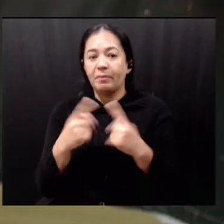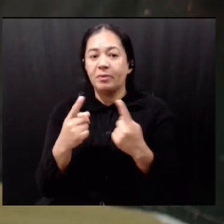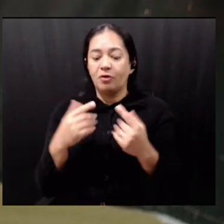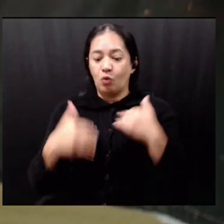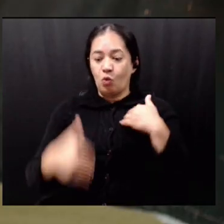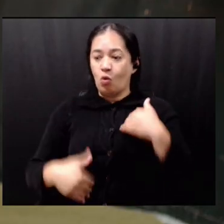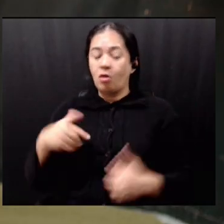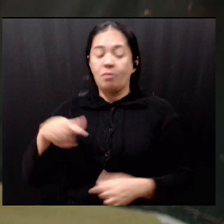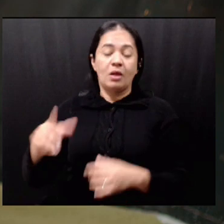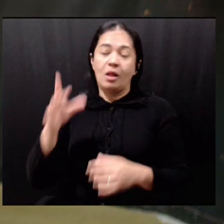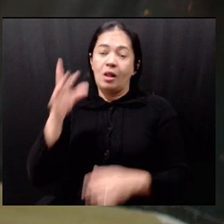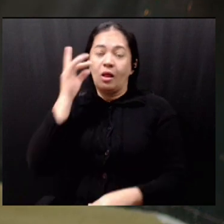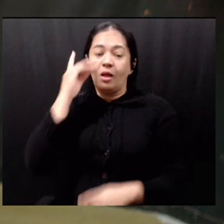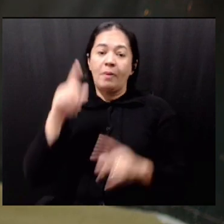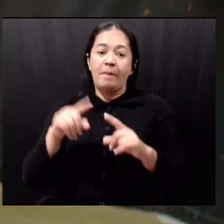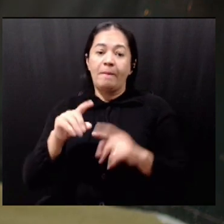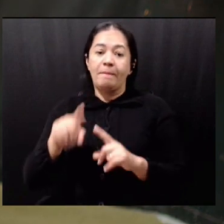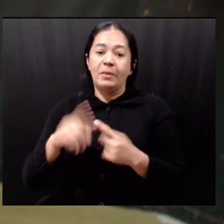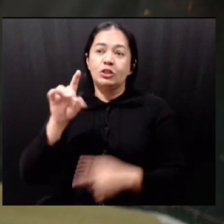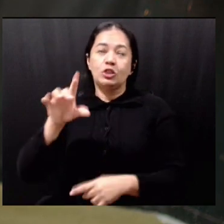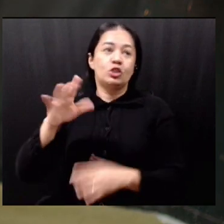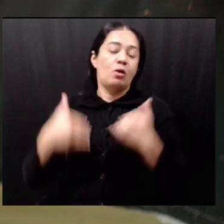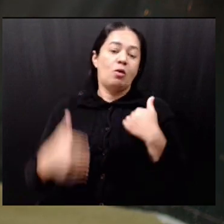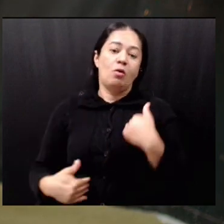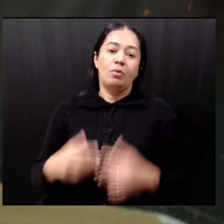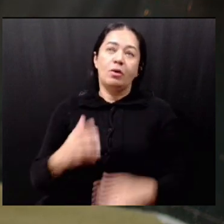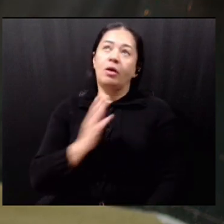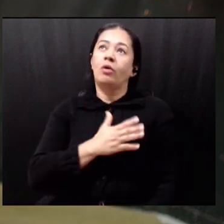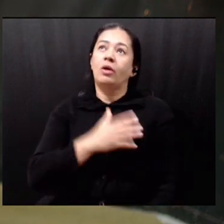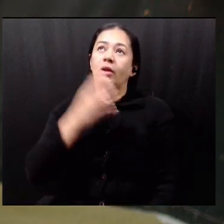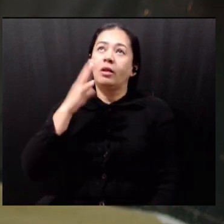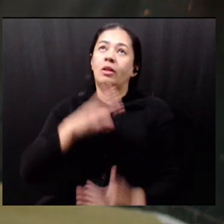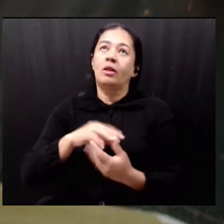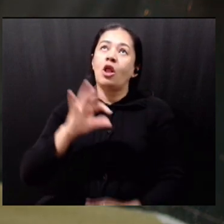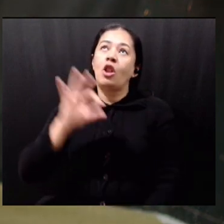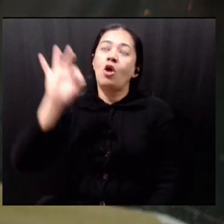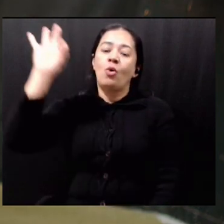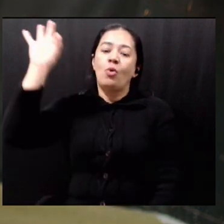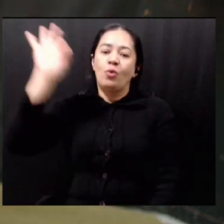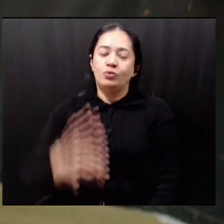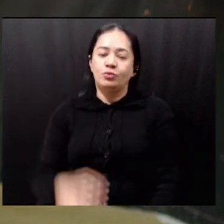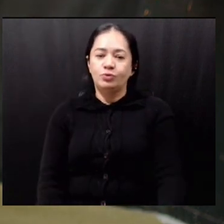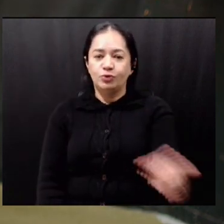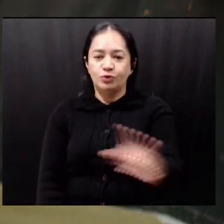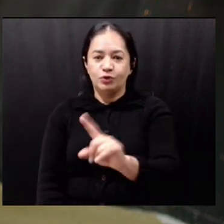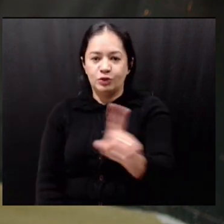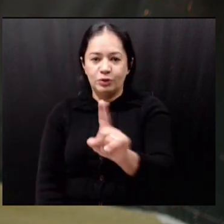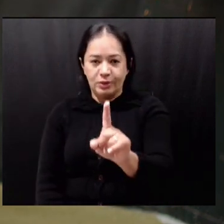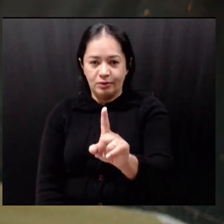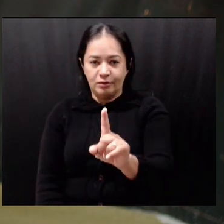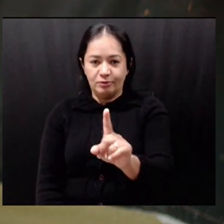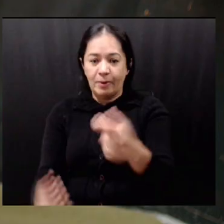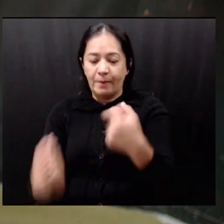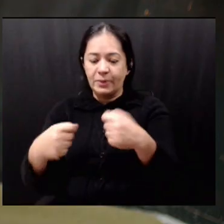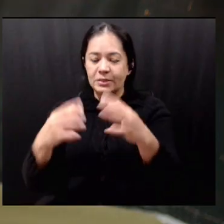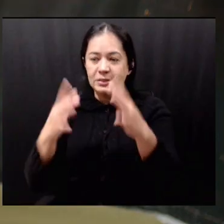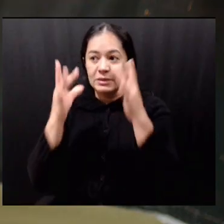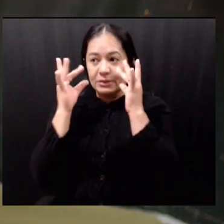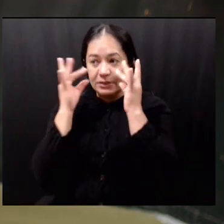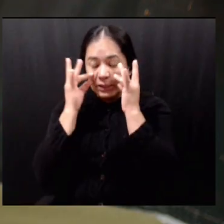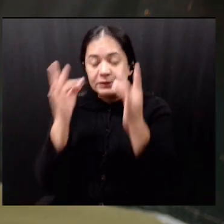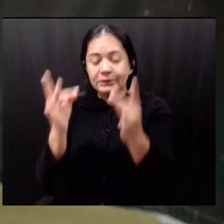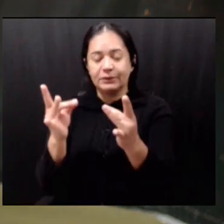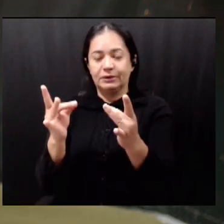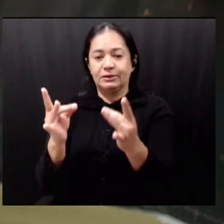só o corpo, né? A alma, o coração, então tá longe. Não, você tem que se entregar por inteiro, gerar interesse para a criança, para que você